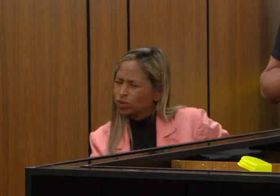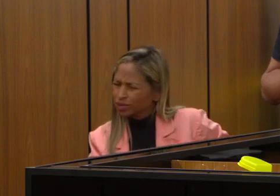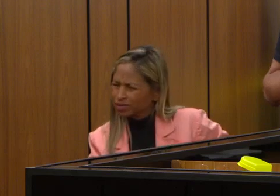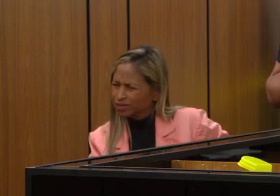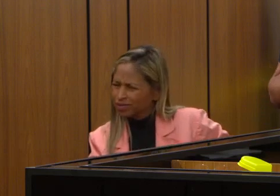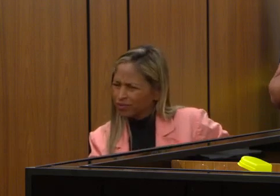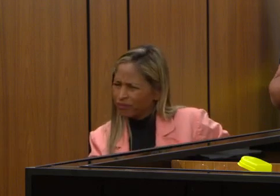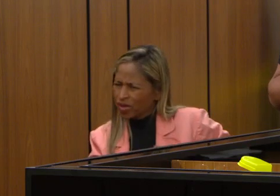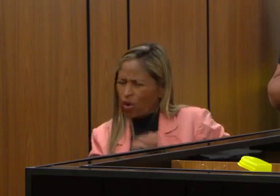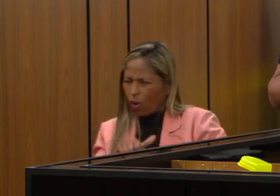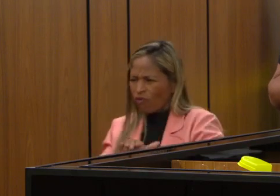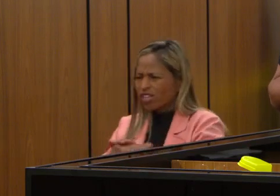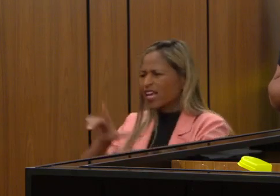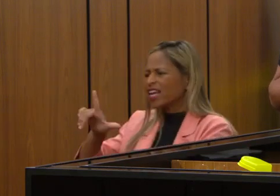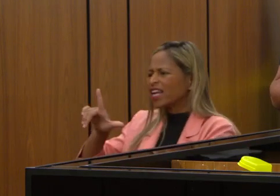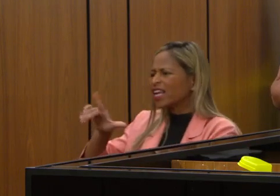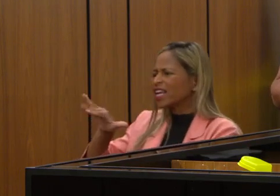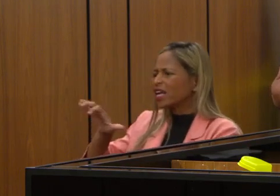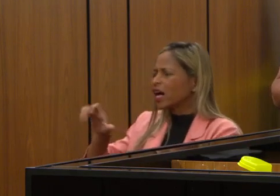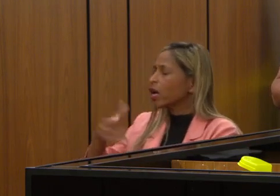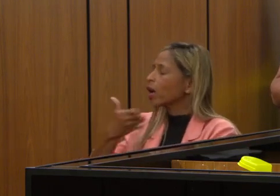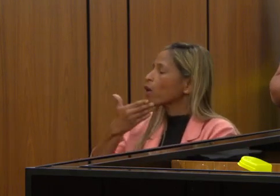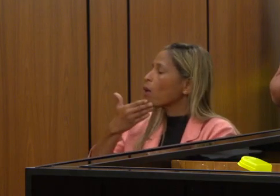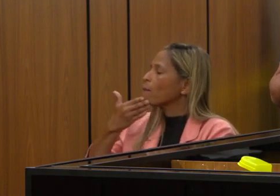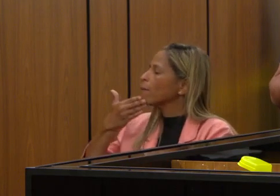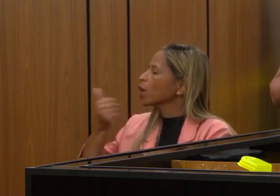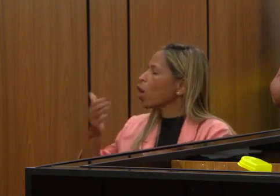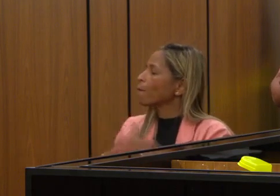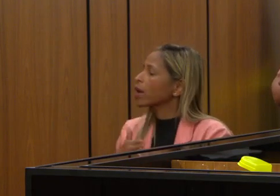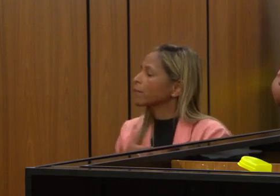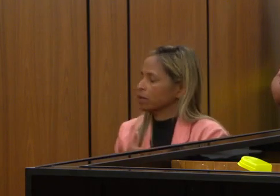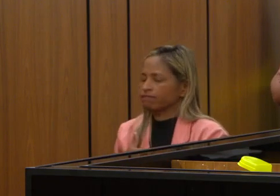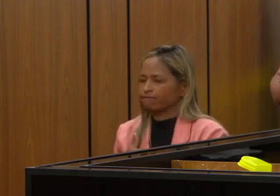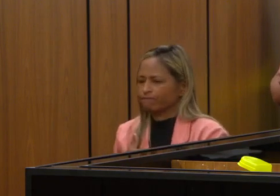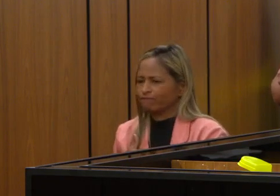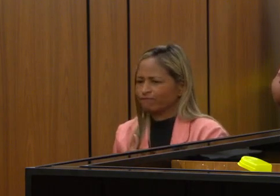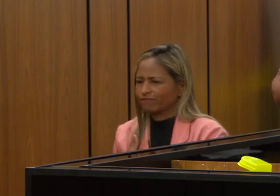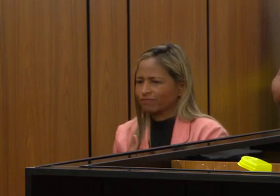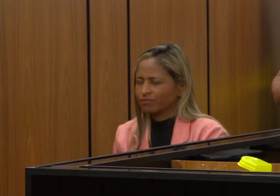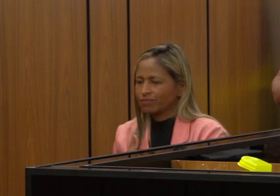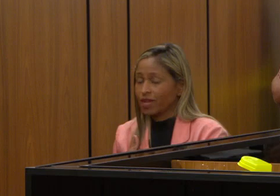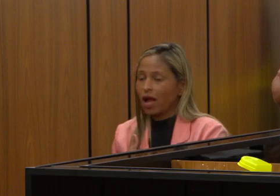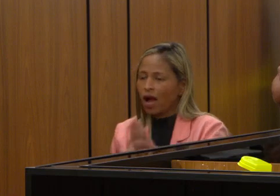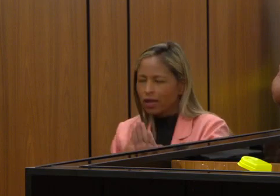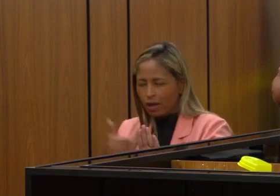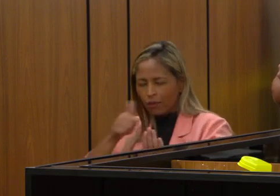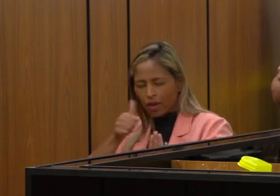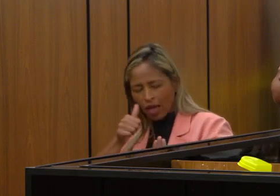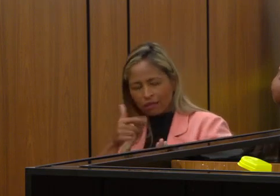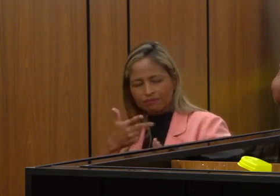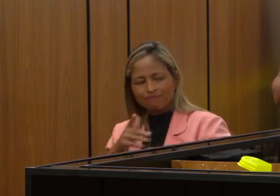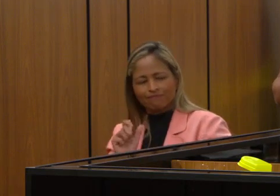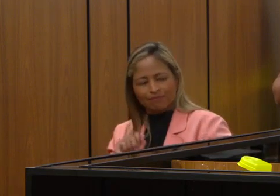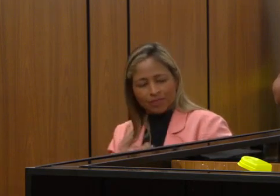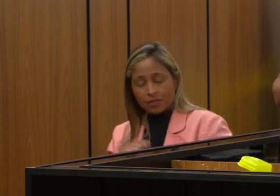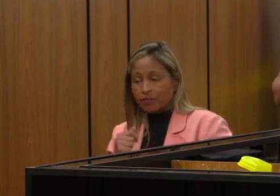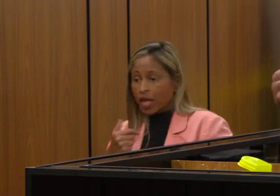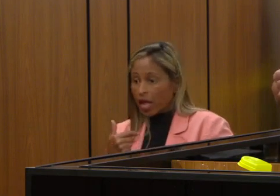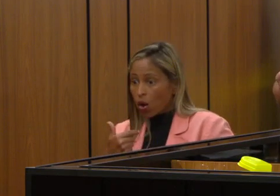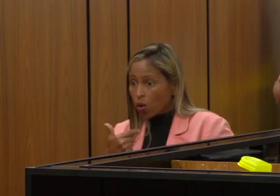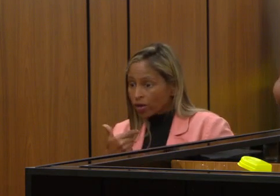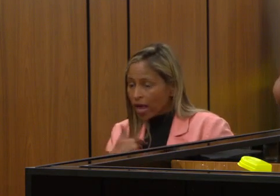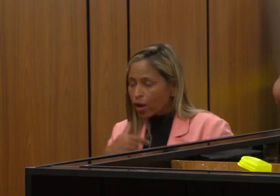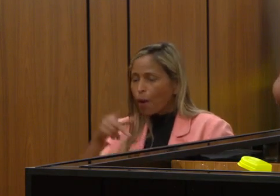conversei com a Liliane eu falei eu quero o melhor para mim que era o melhor e ela eu quero